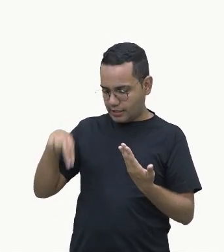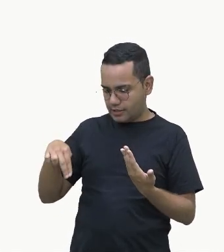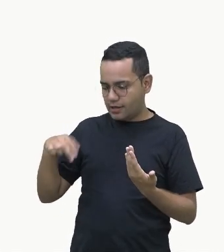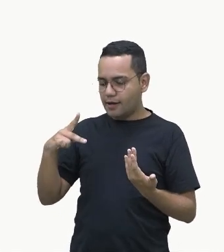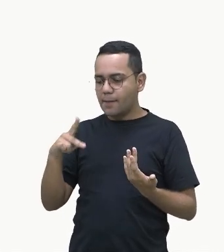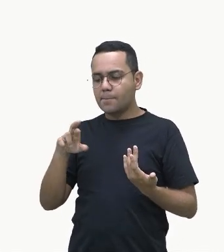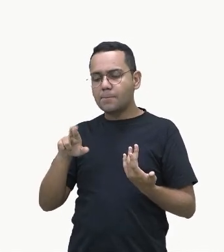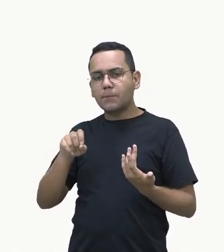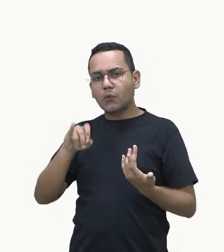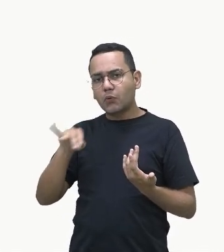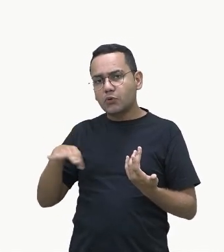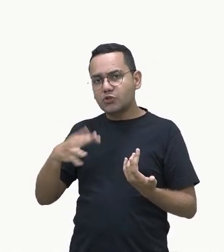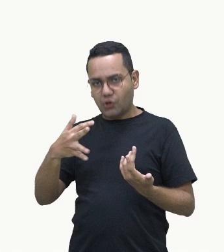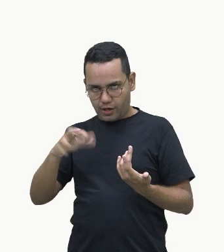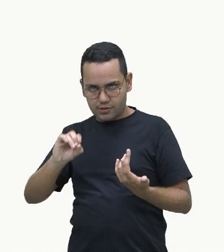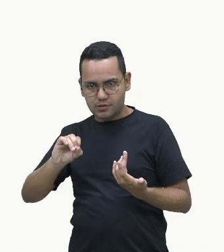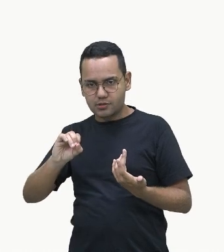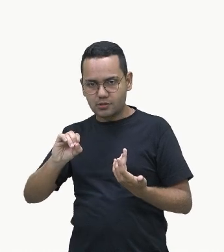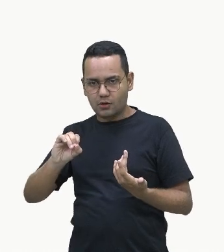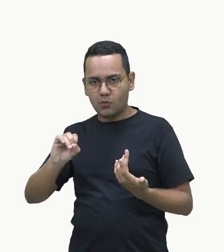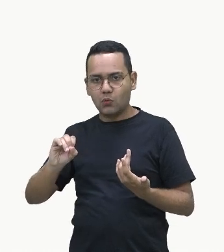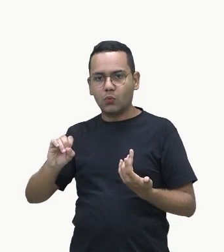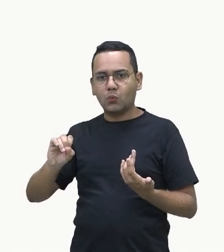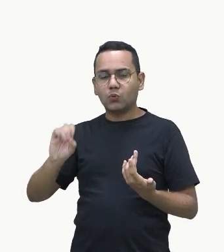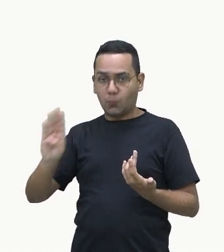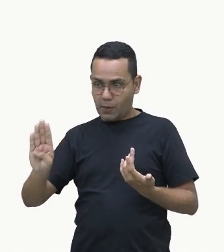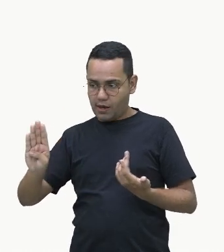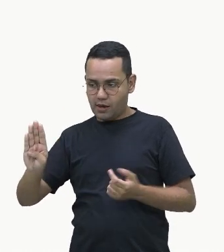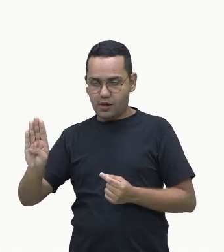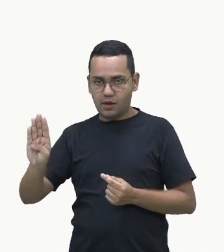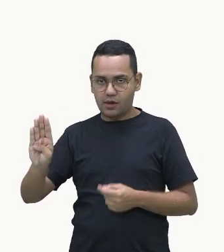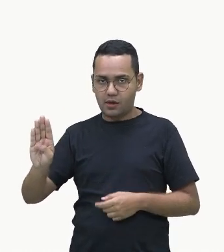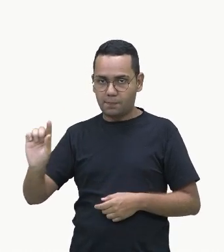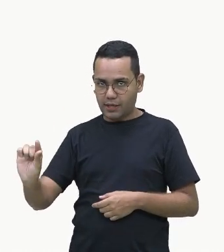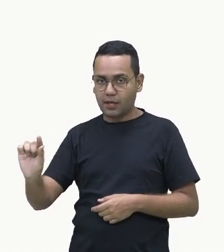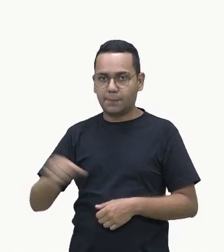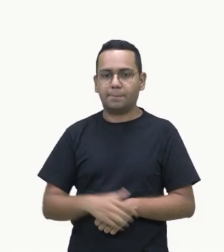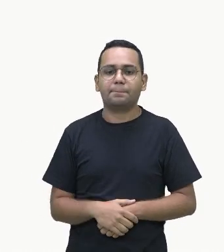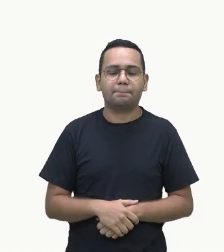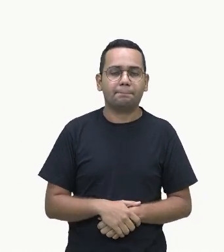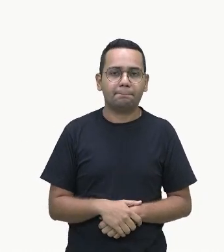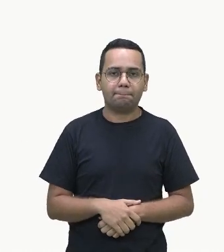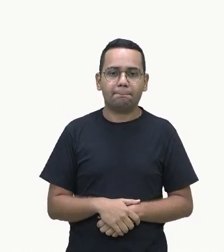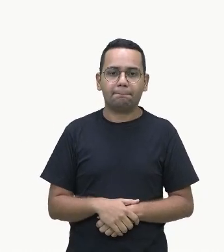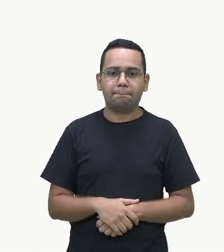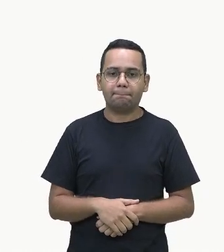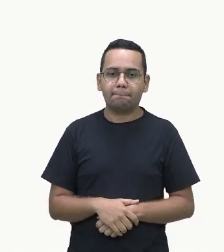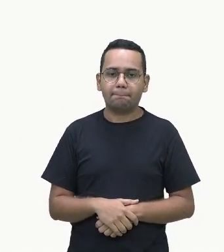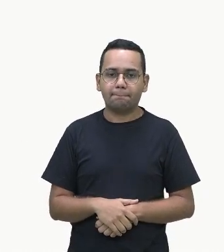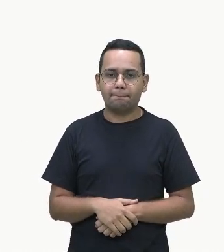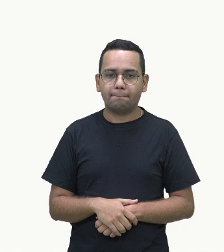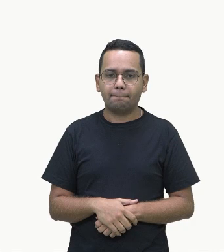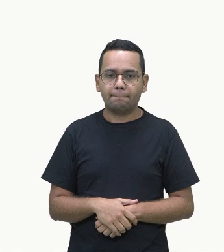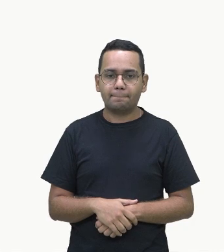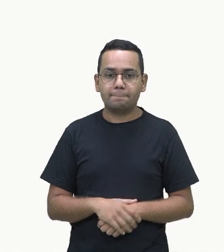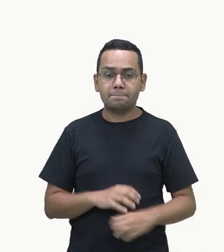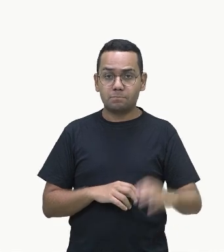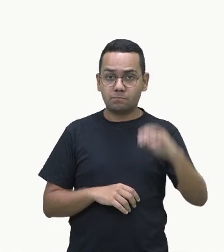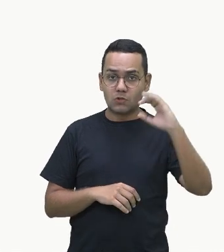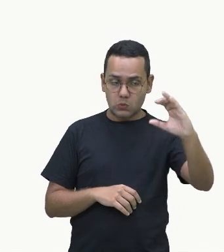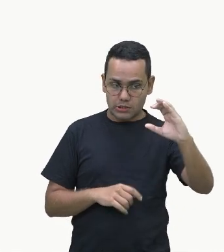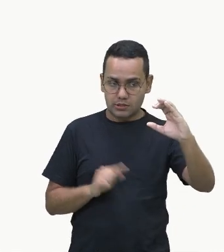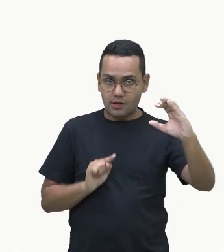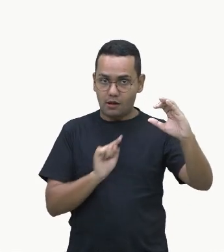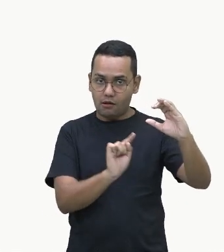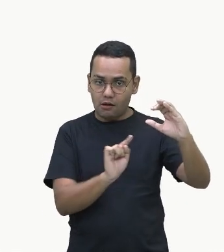B. O que eu quero que você não esqueça daqui para frente, ok? O cateto C, ele só pode